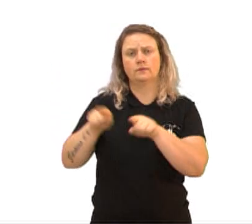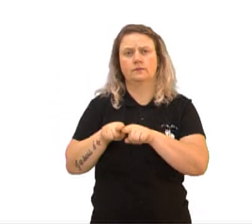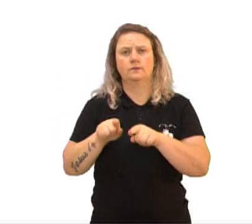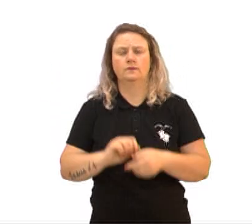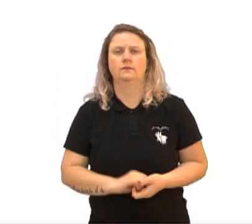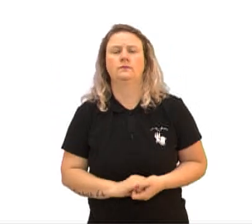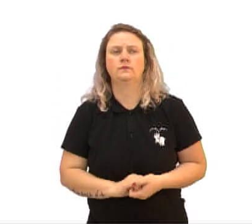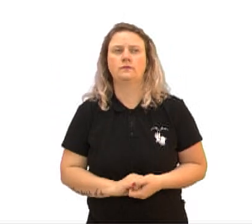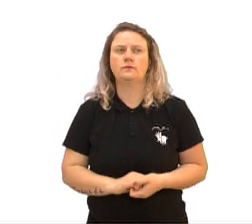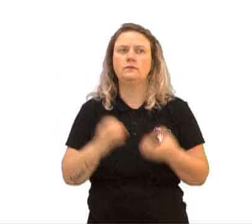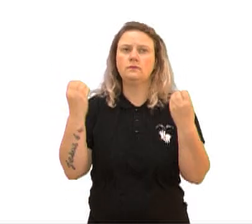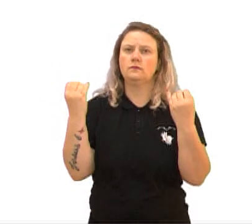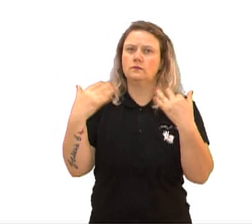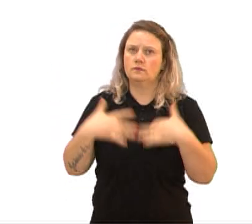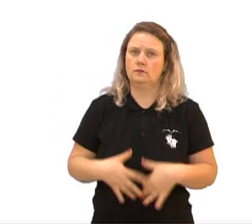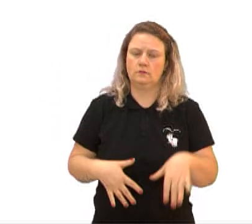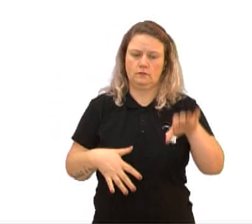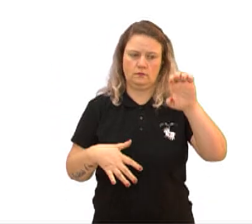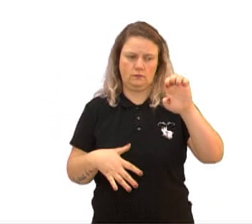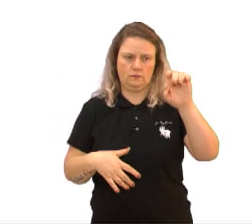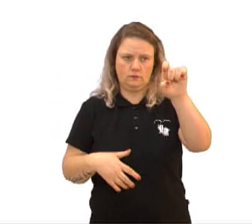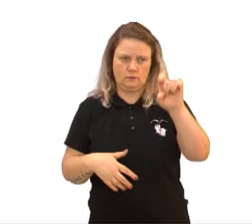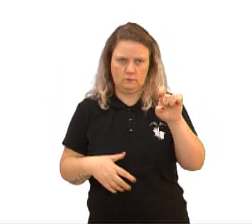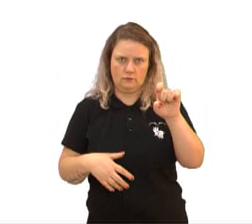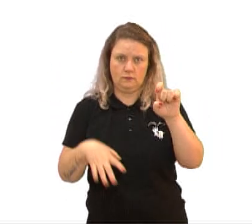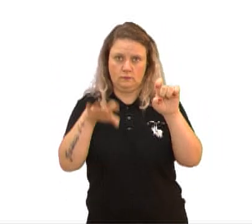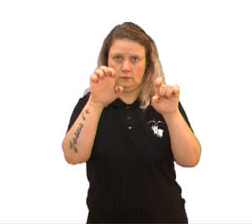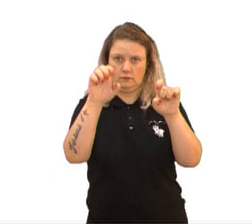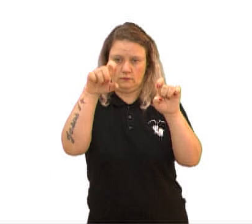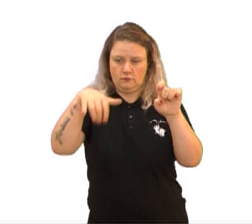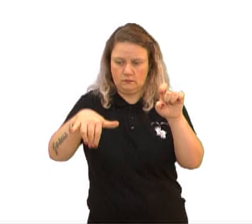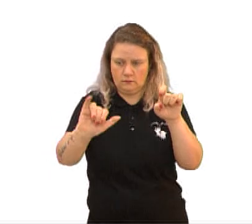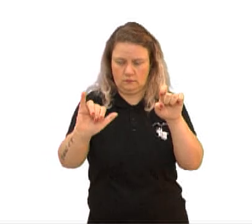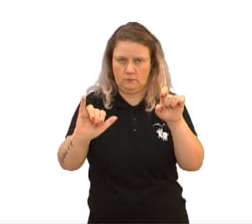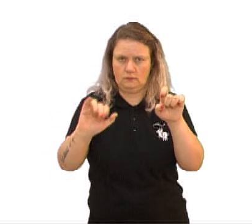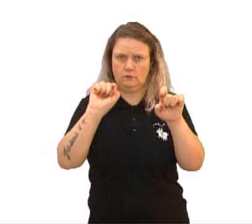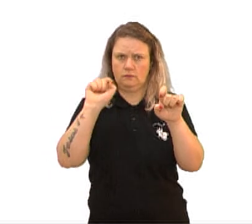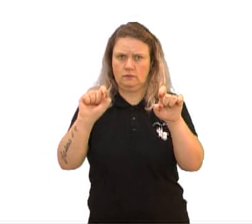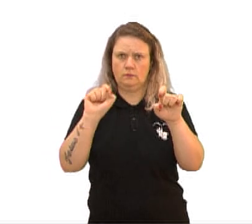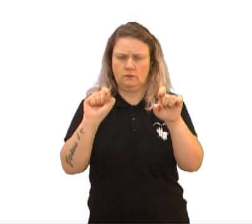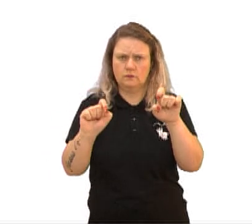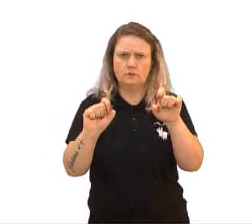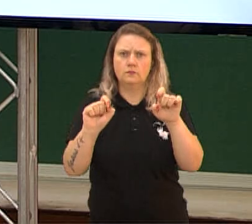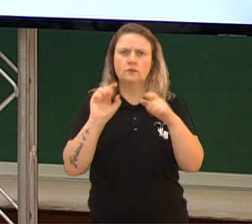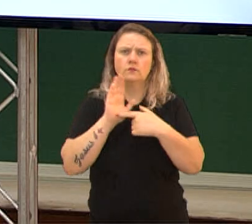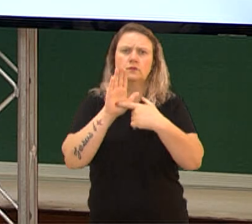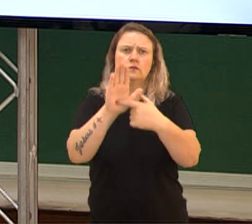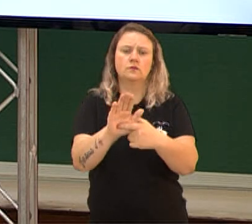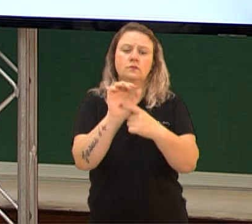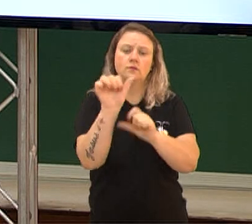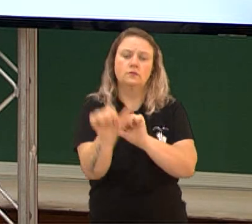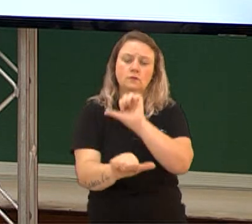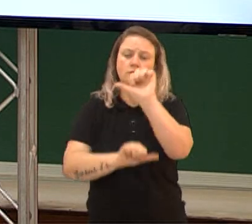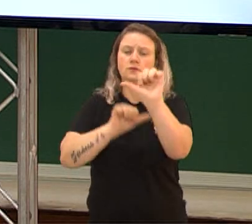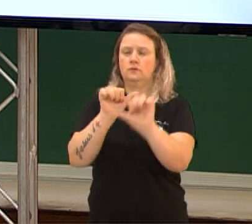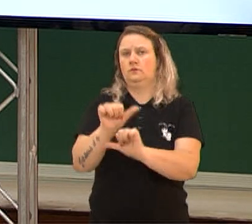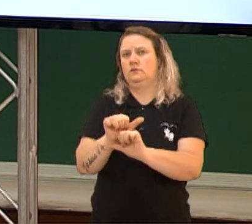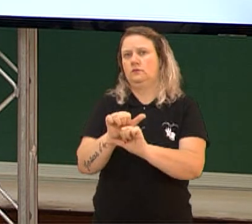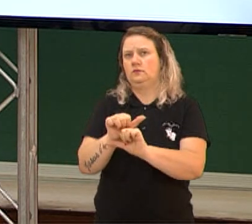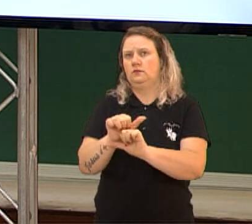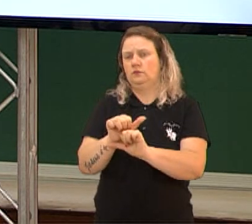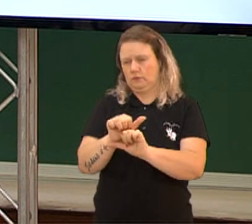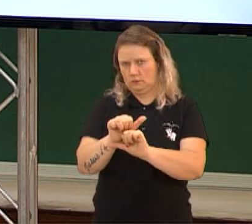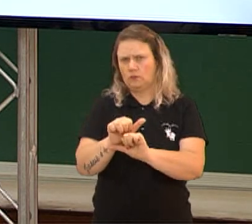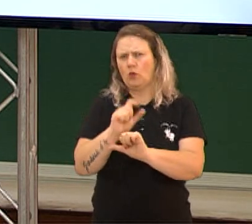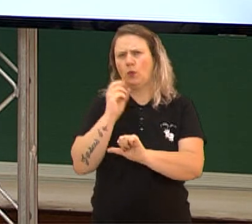porquê. Em que EX e EY são fatores multiplicativos que indicam a mudança da escala. Como assim